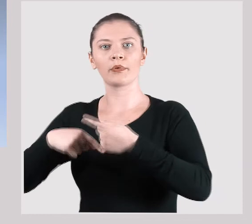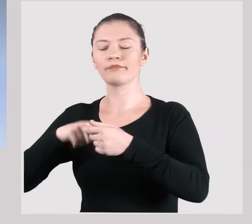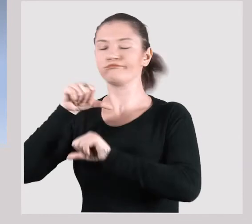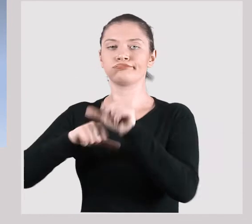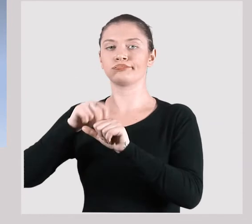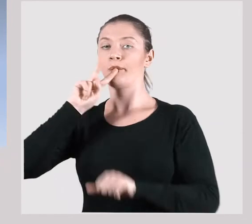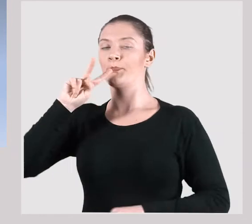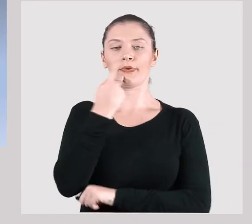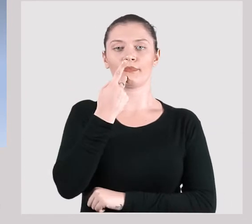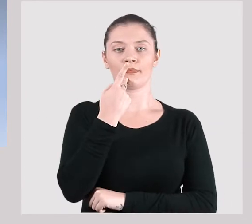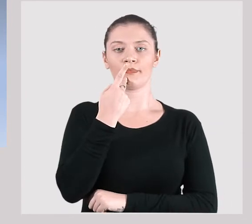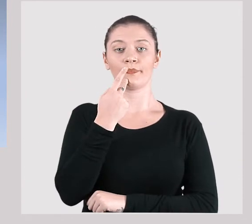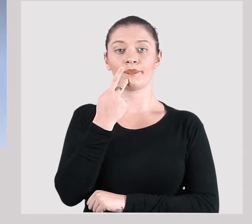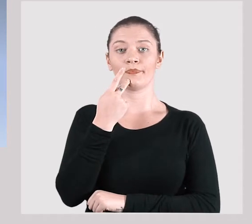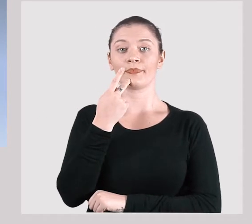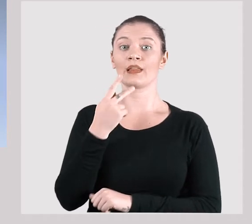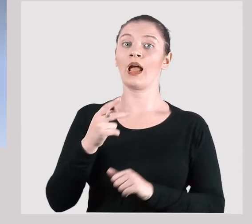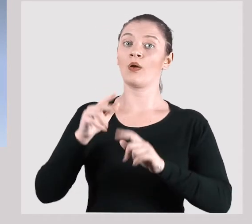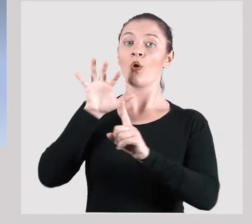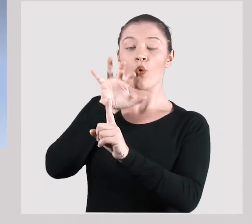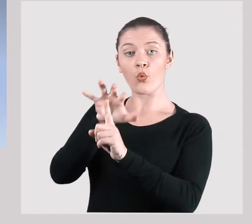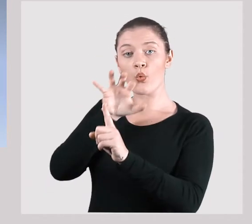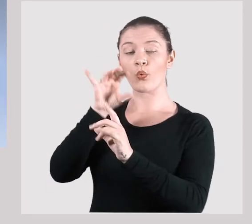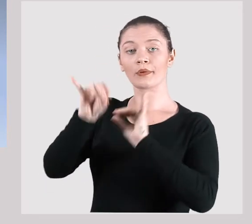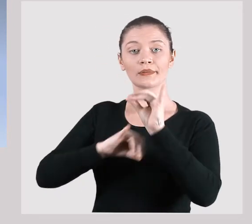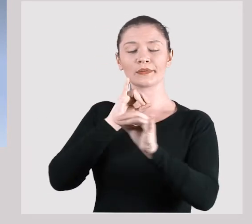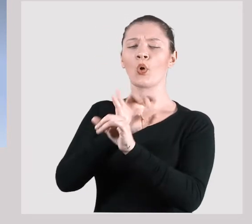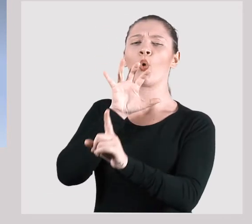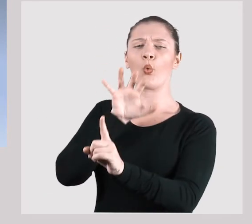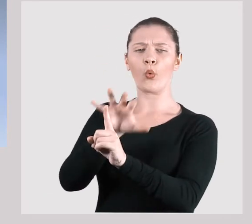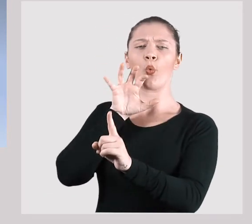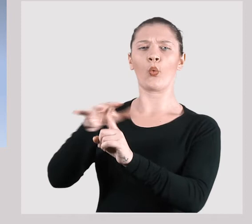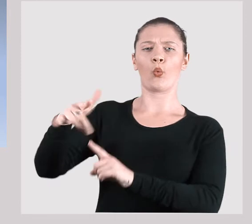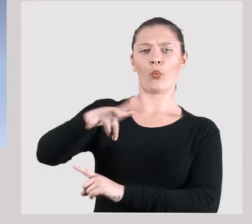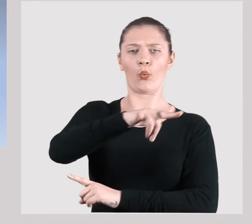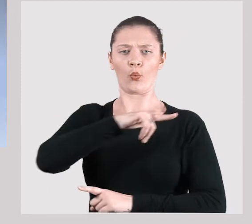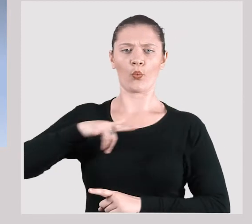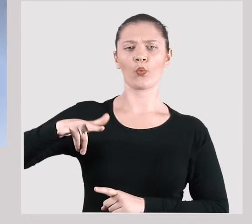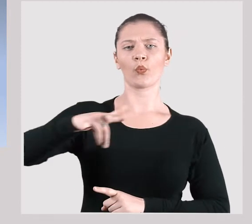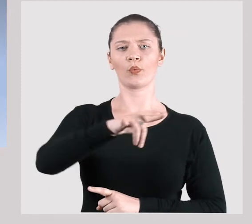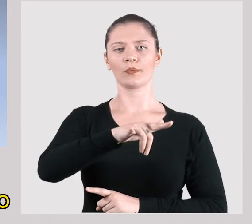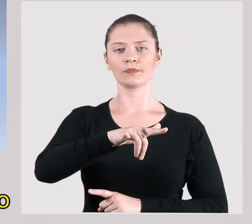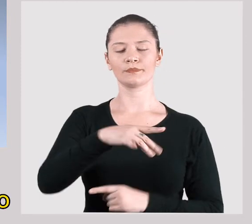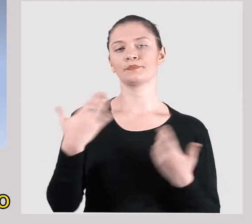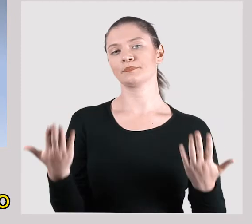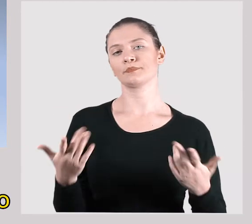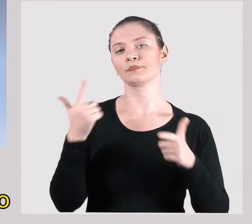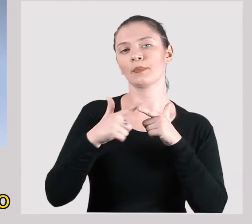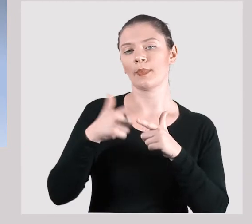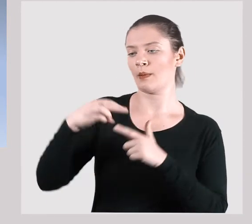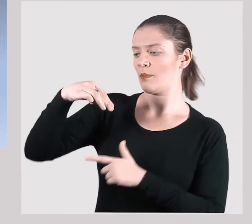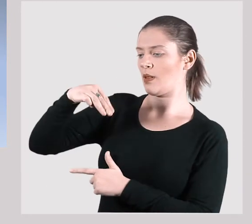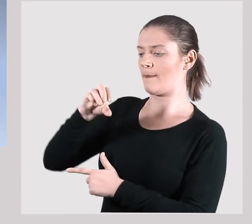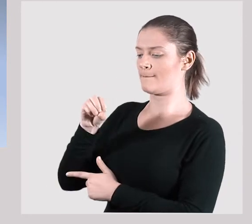as crianças e os adolescentes. Então todos aqui, né, que já viram a questão da Momo, as crianças estavam em